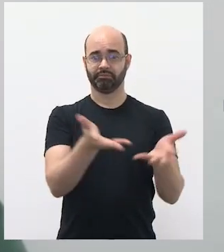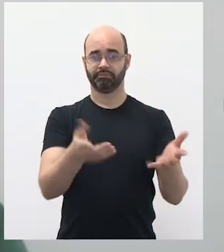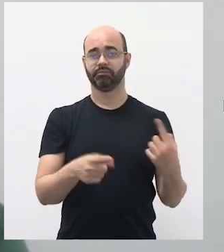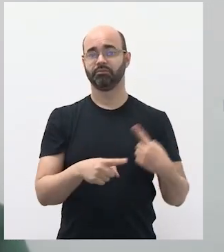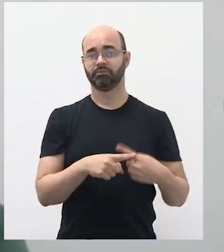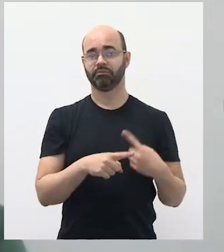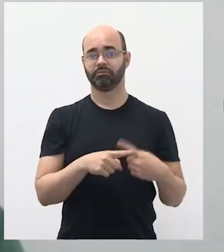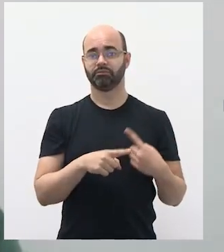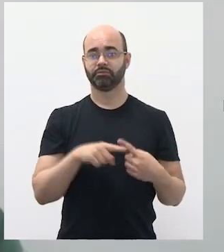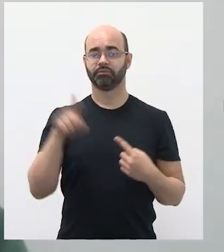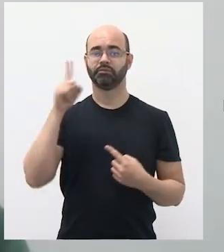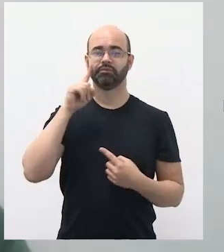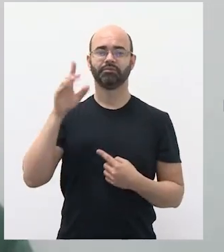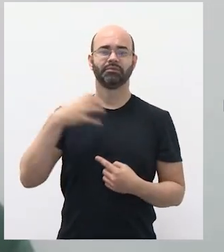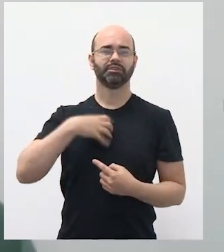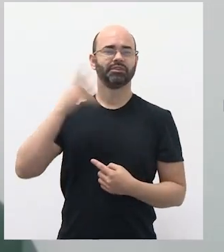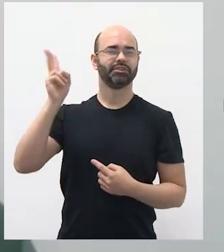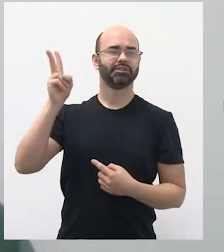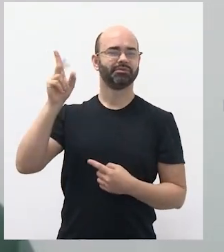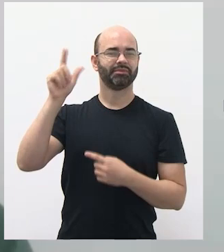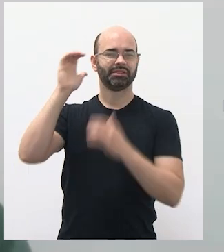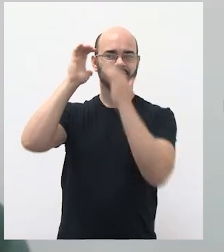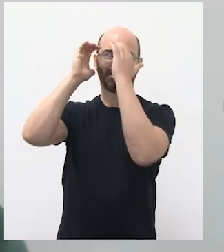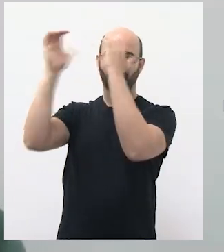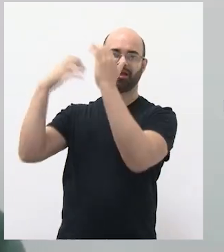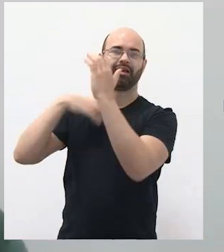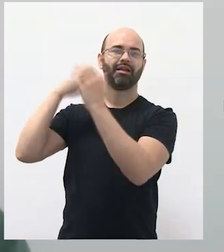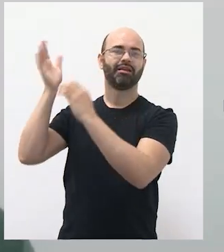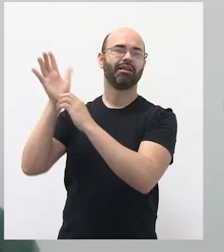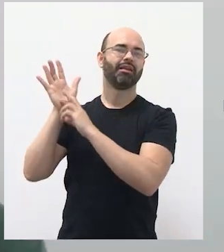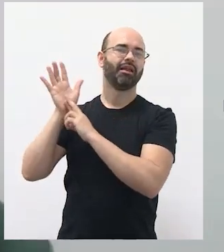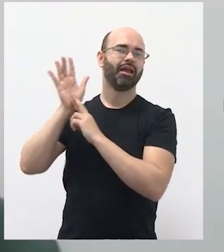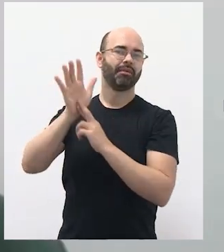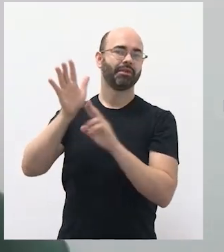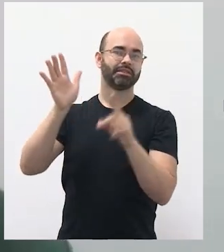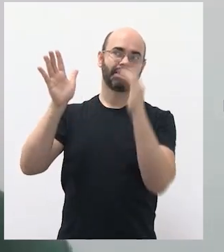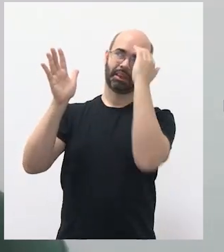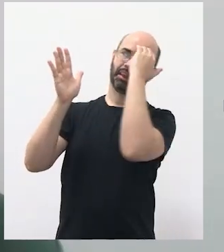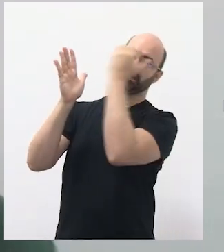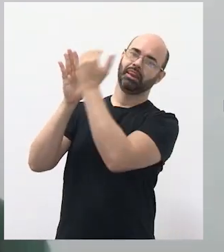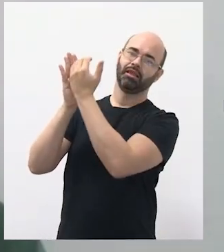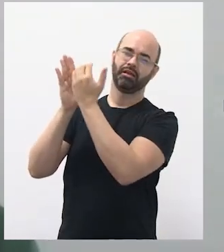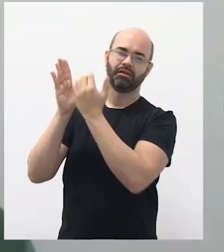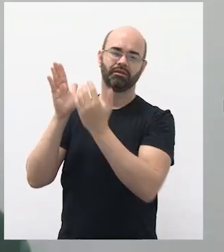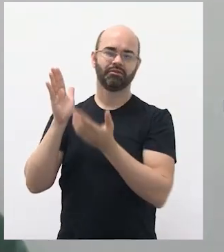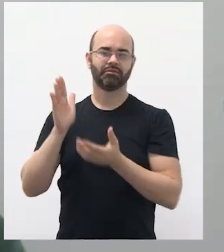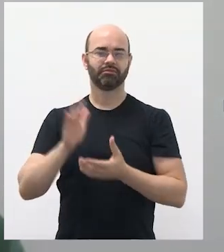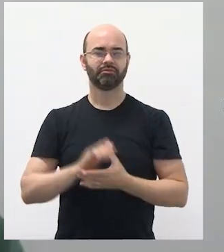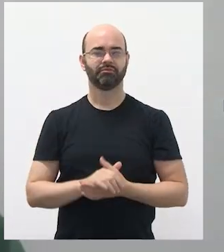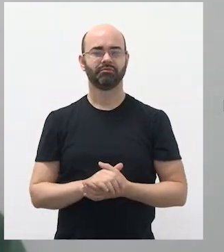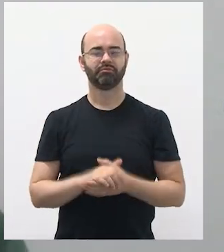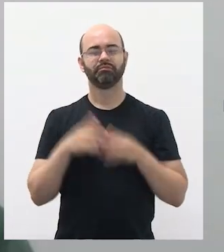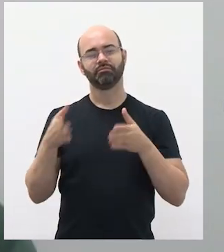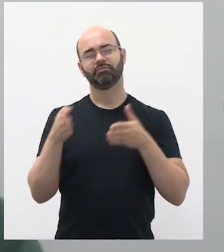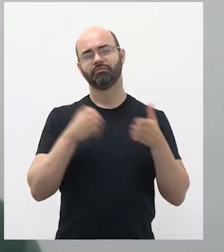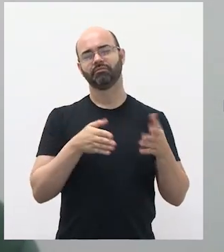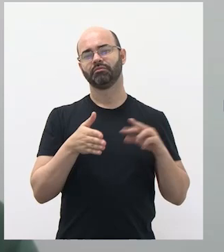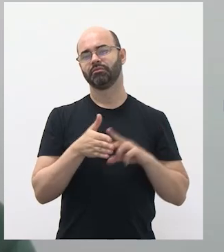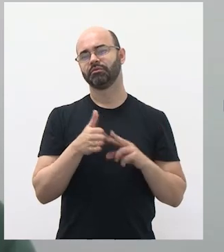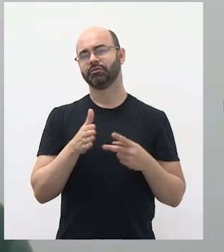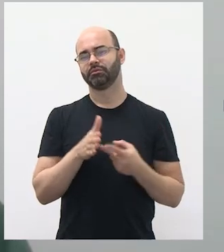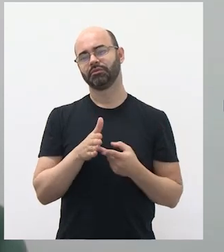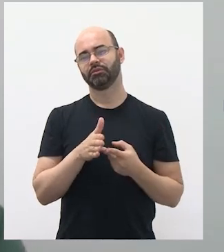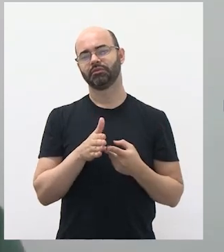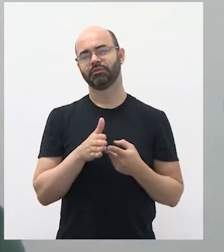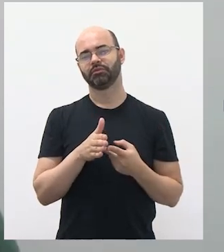as representações existentes nesses referenciais. Por outro lado, o próprio Savoia vai dizer, numa perspectiva de